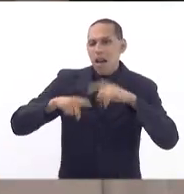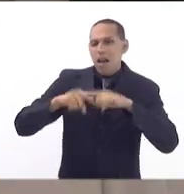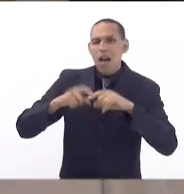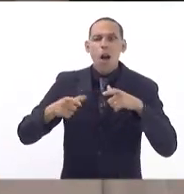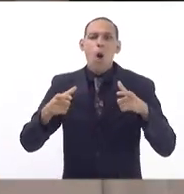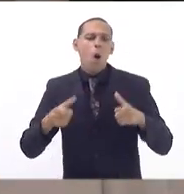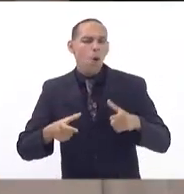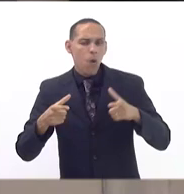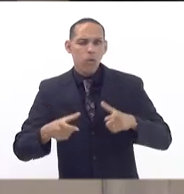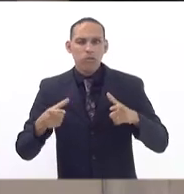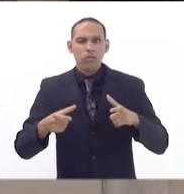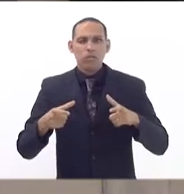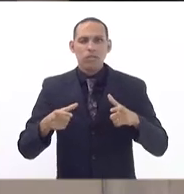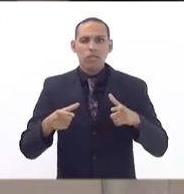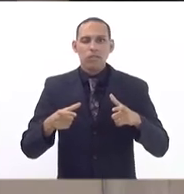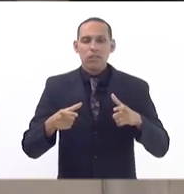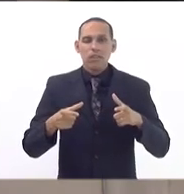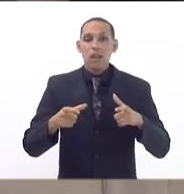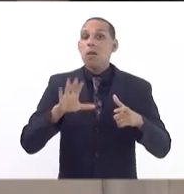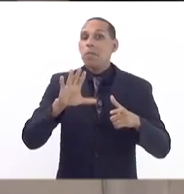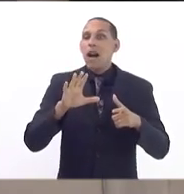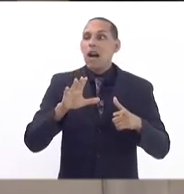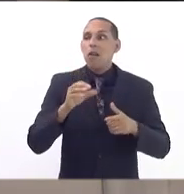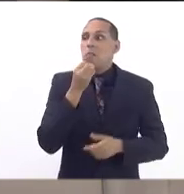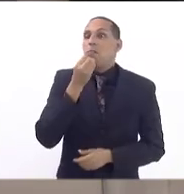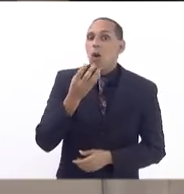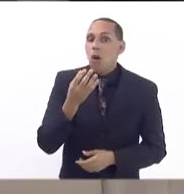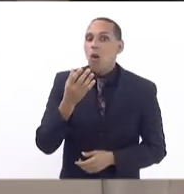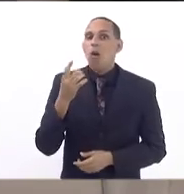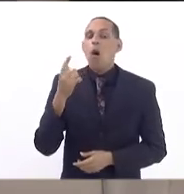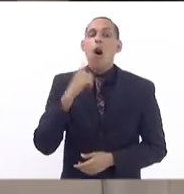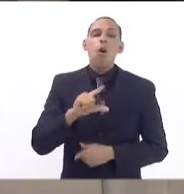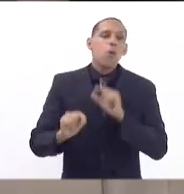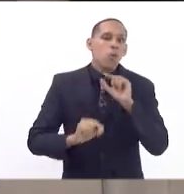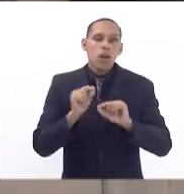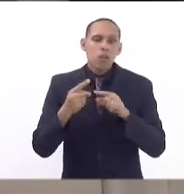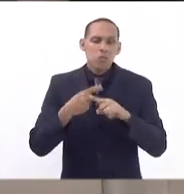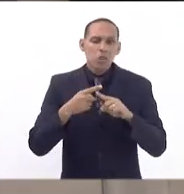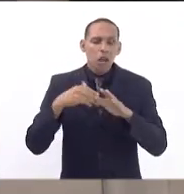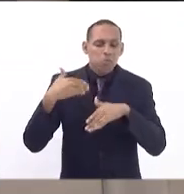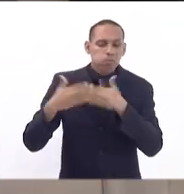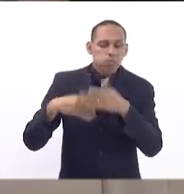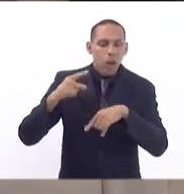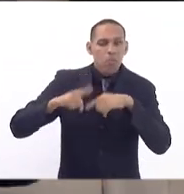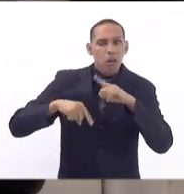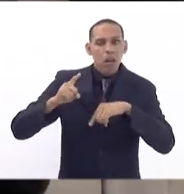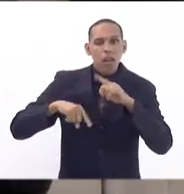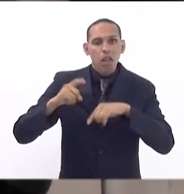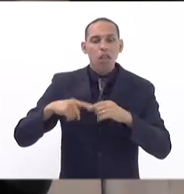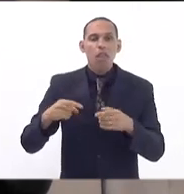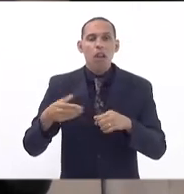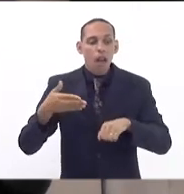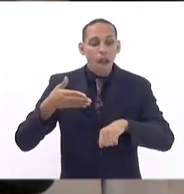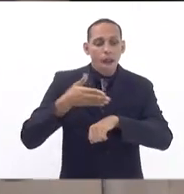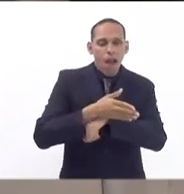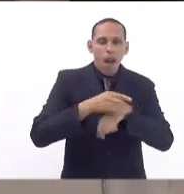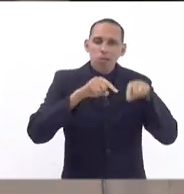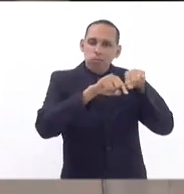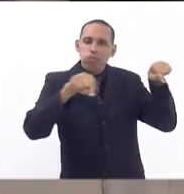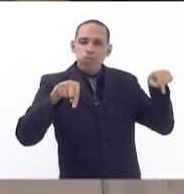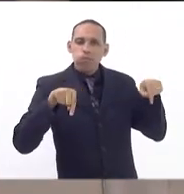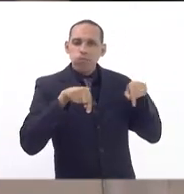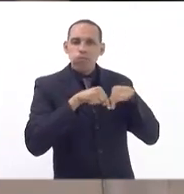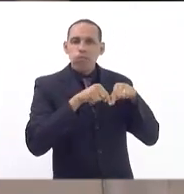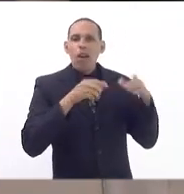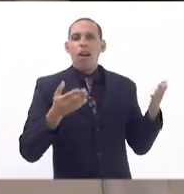A grande questão é a eficiência disso porque depois esse material ele ele entra dentro de um depósito que se